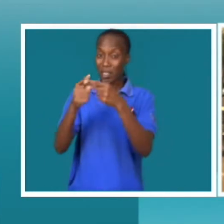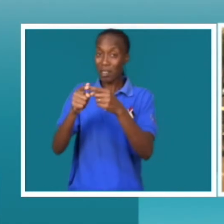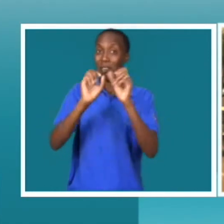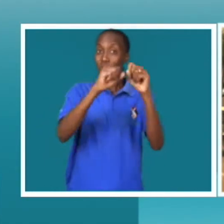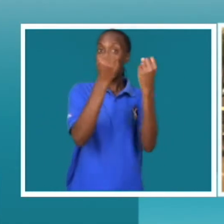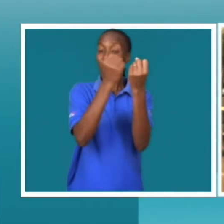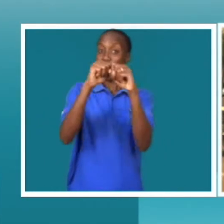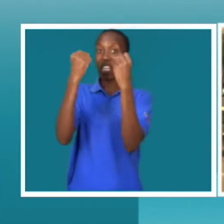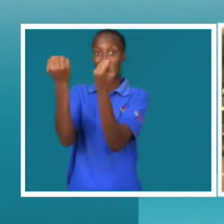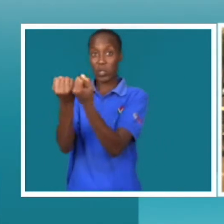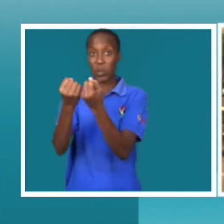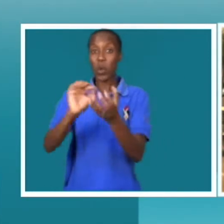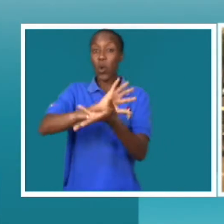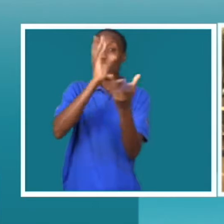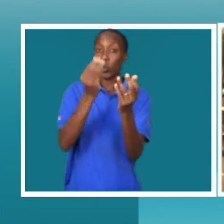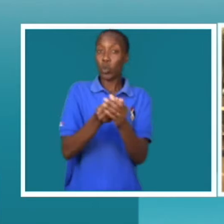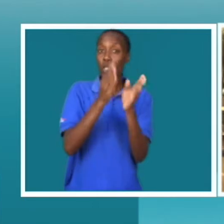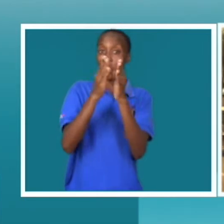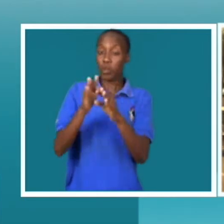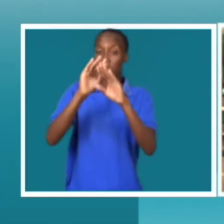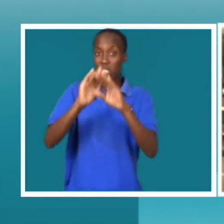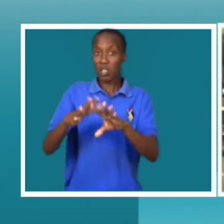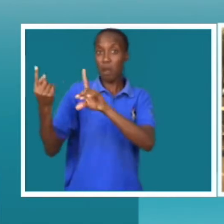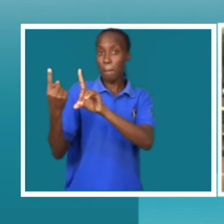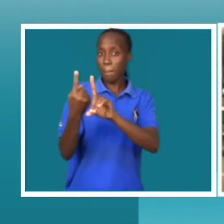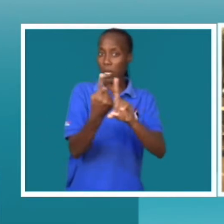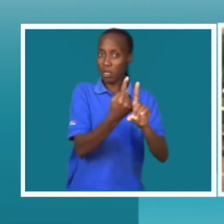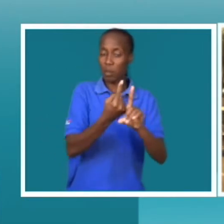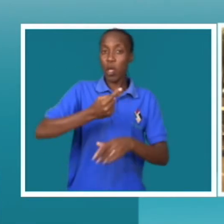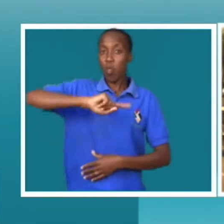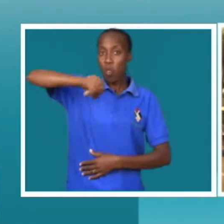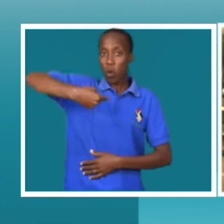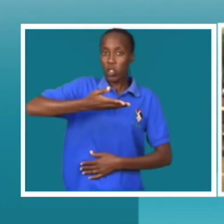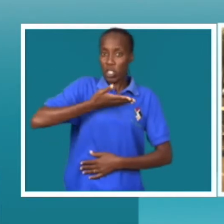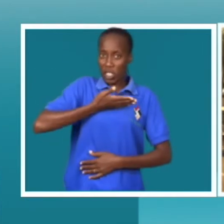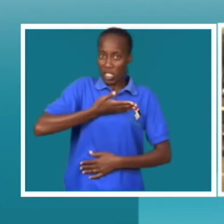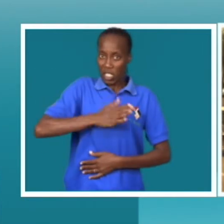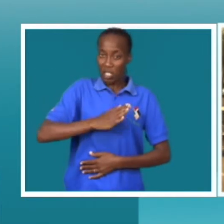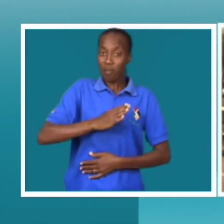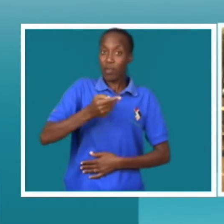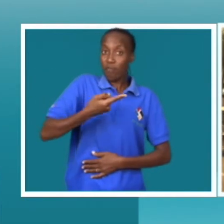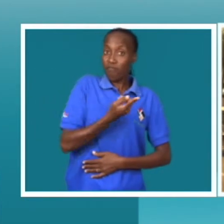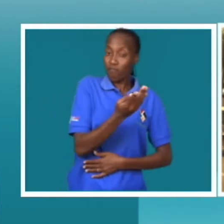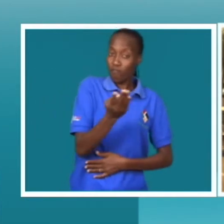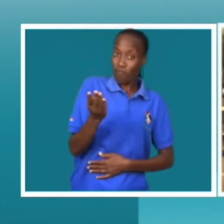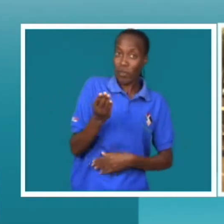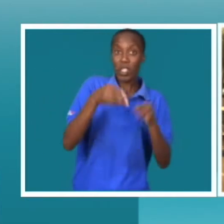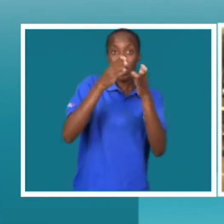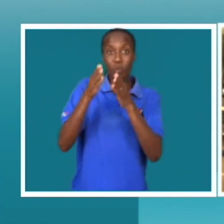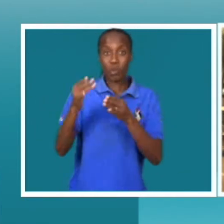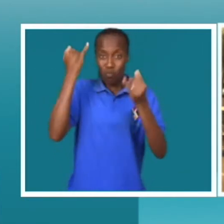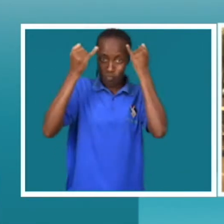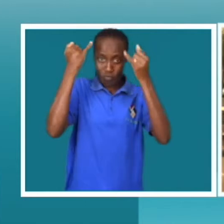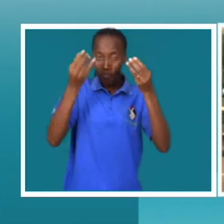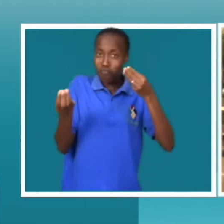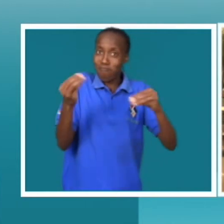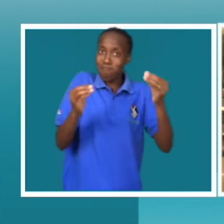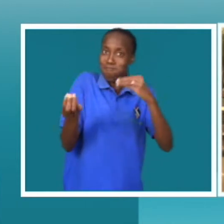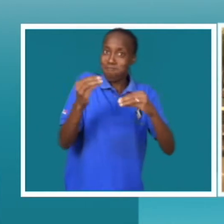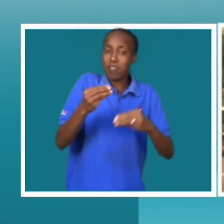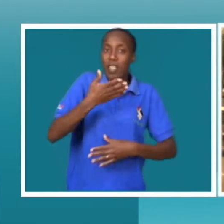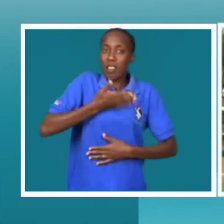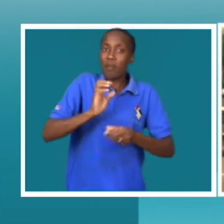tivemos com todas as pessoas que estiveram presentes, nós pretendemos, diante da sensibilidade das contribuições dadas, fazer uma